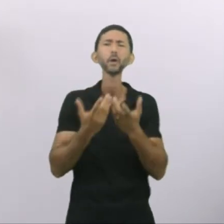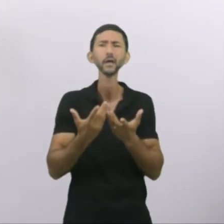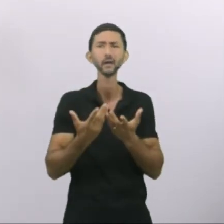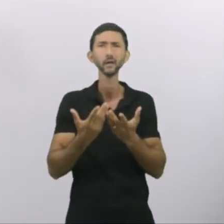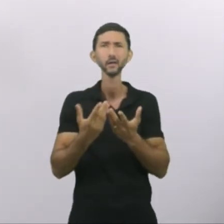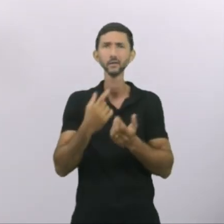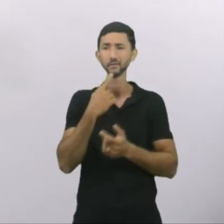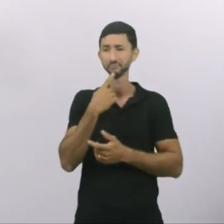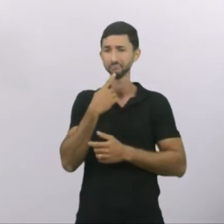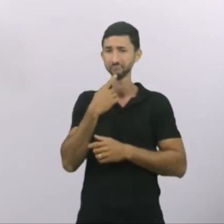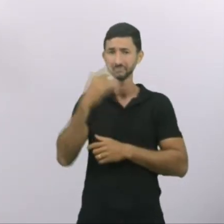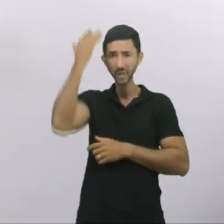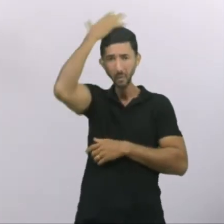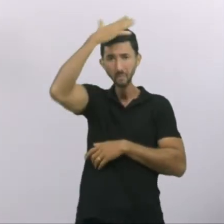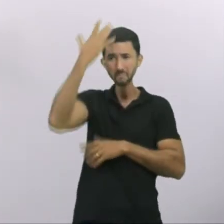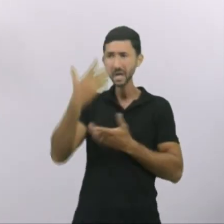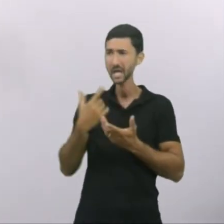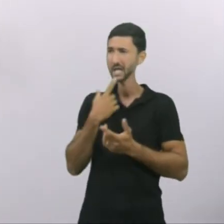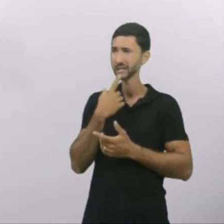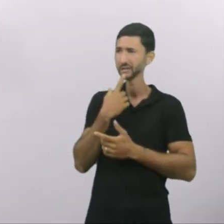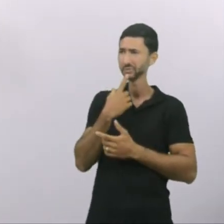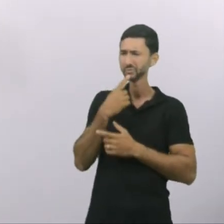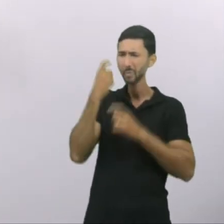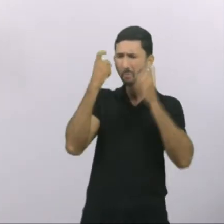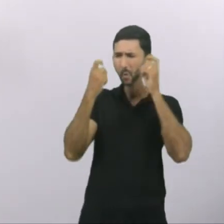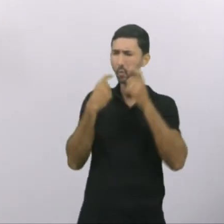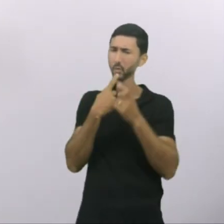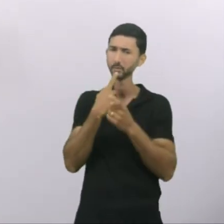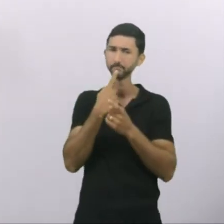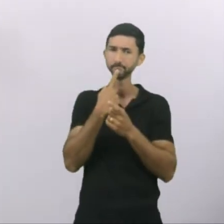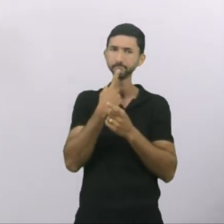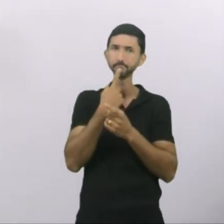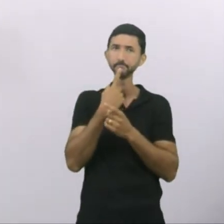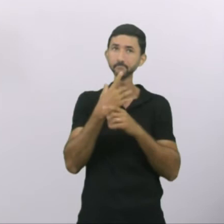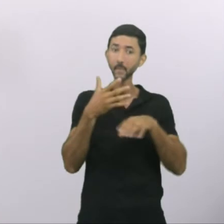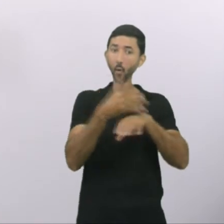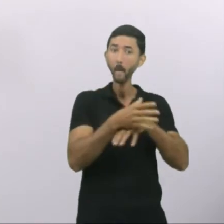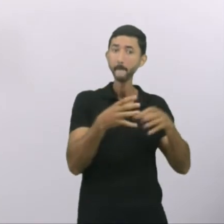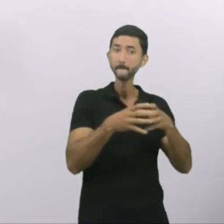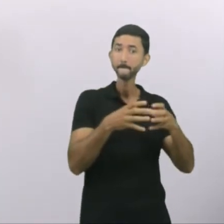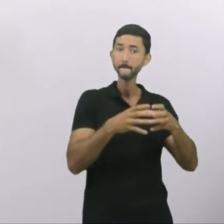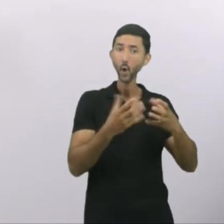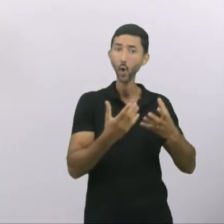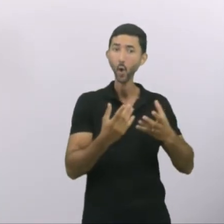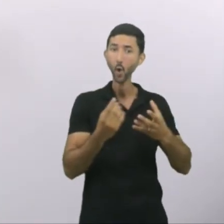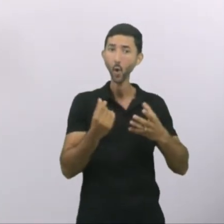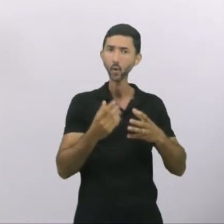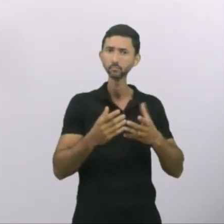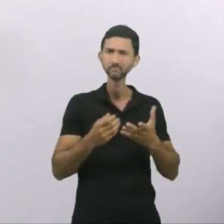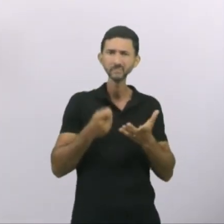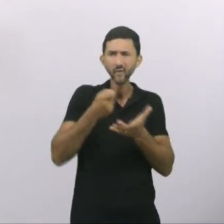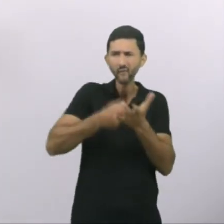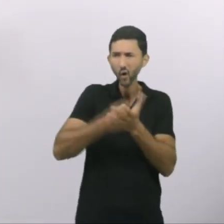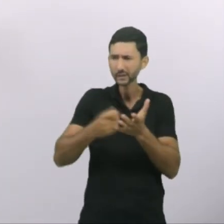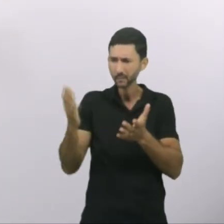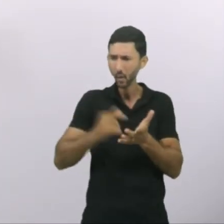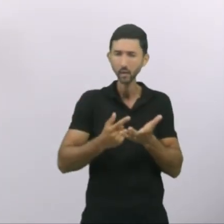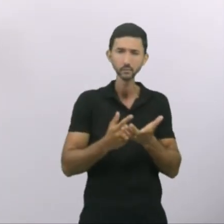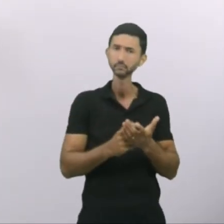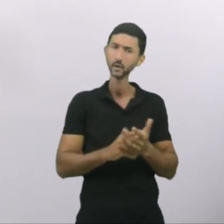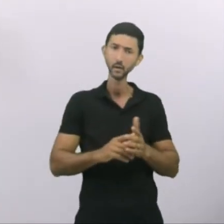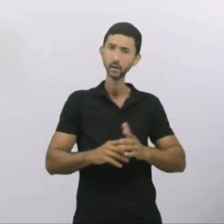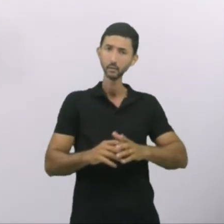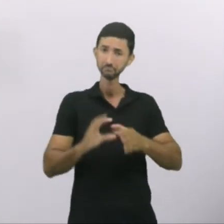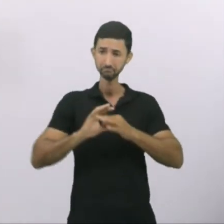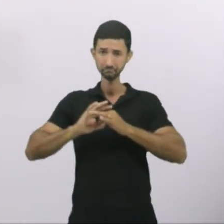Se eu sou o México, eu ficaria preocupado ao entrar no bloco. E ele entrou forçado? Não,